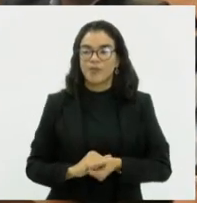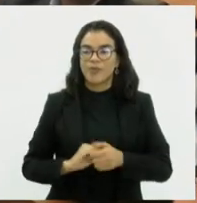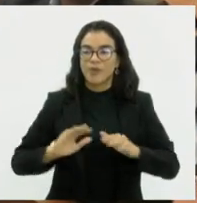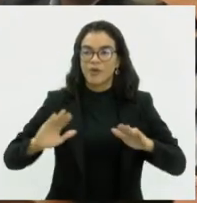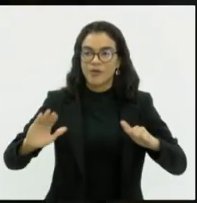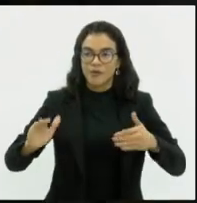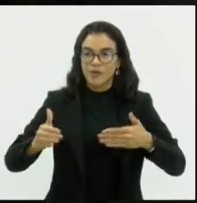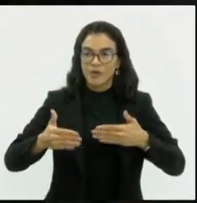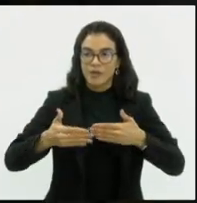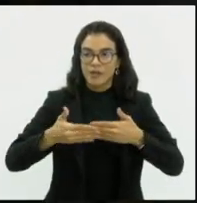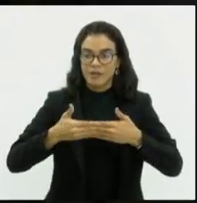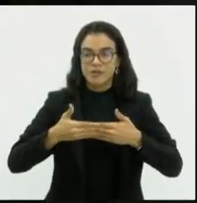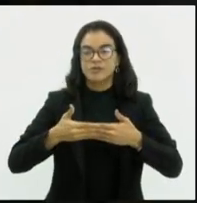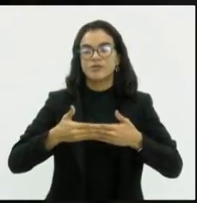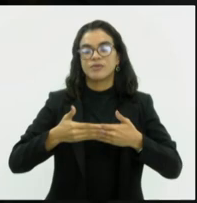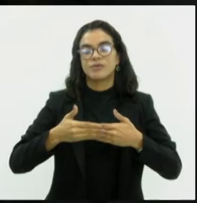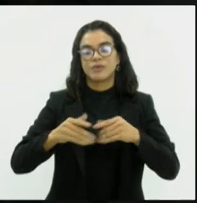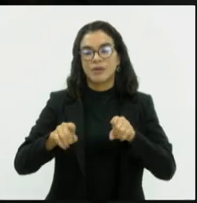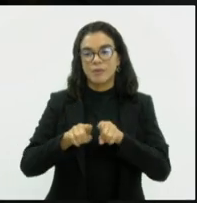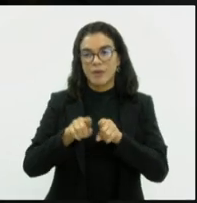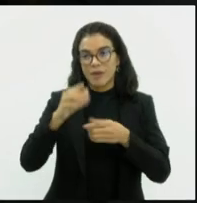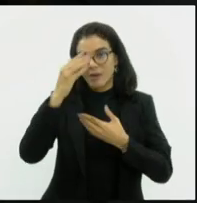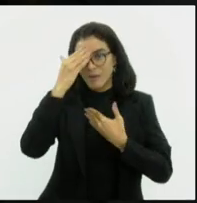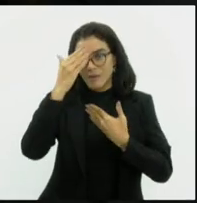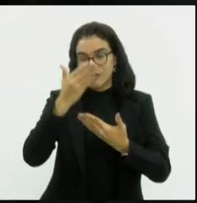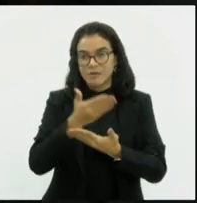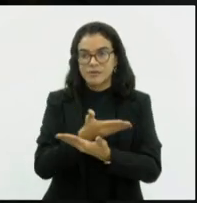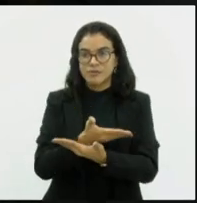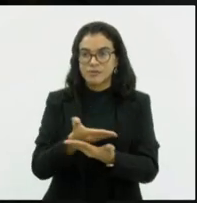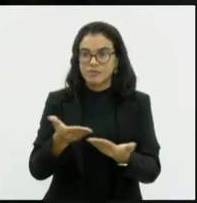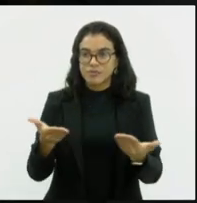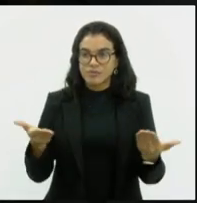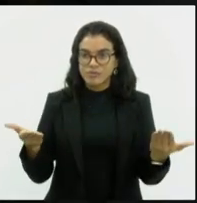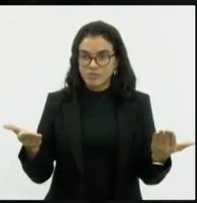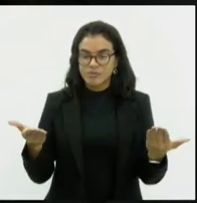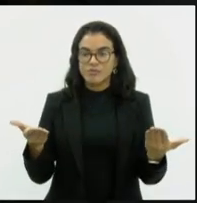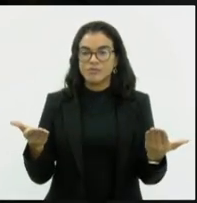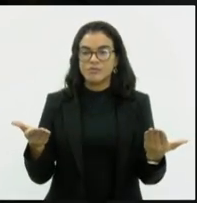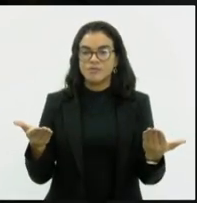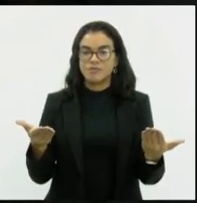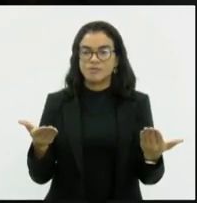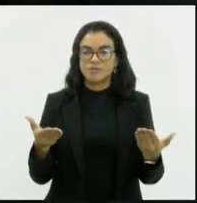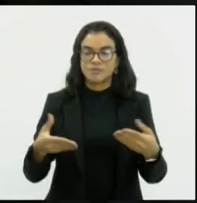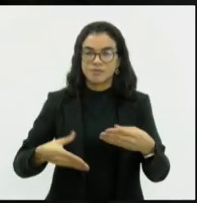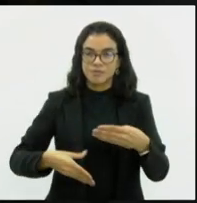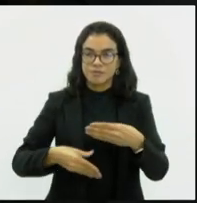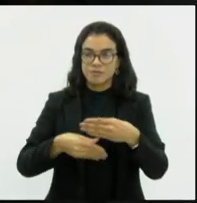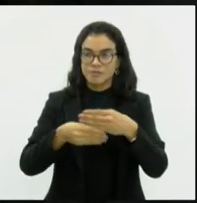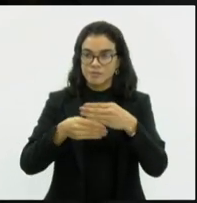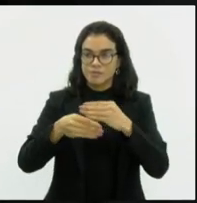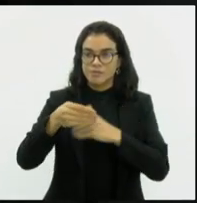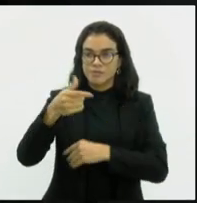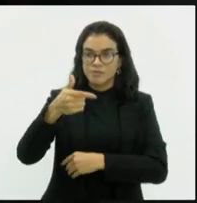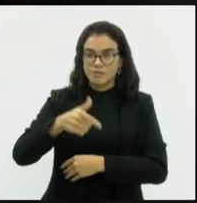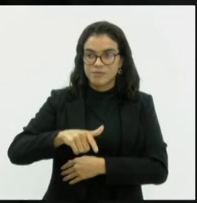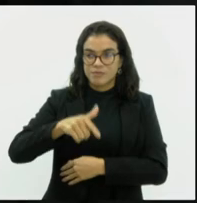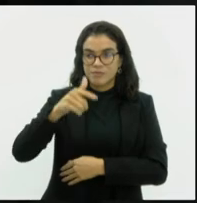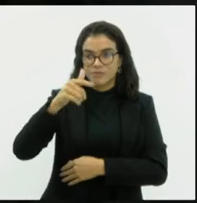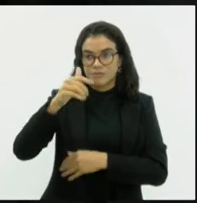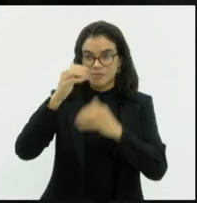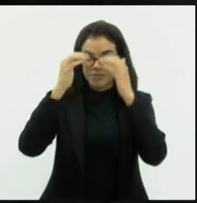e gostaria de agradecer a presença de todos e reitero o nosso respeito